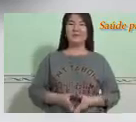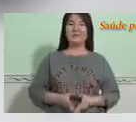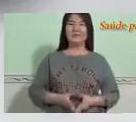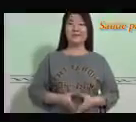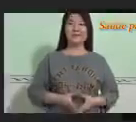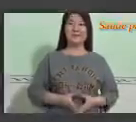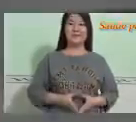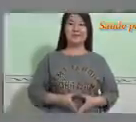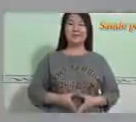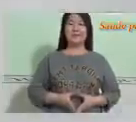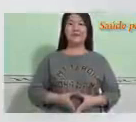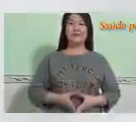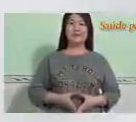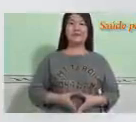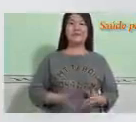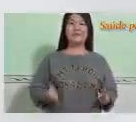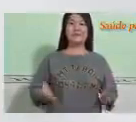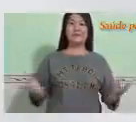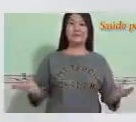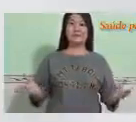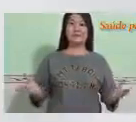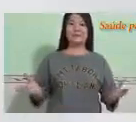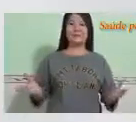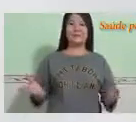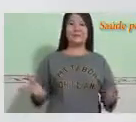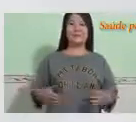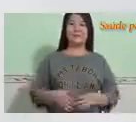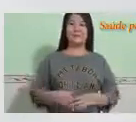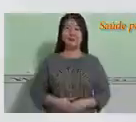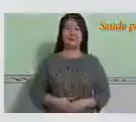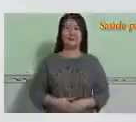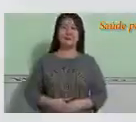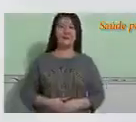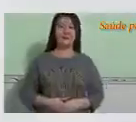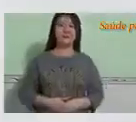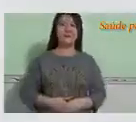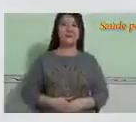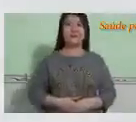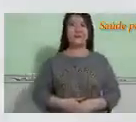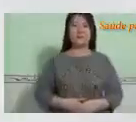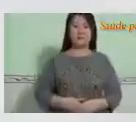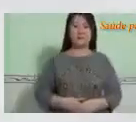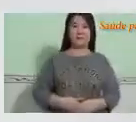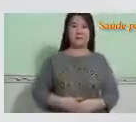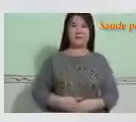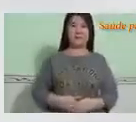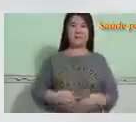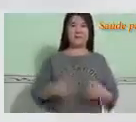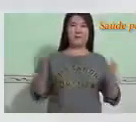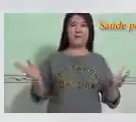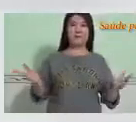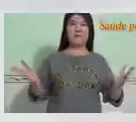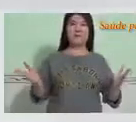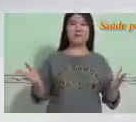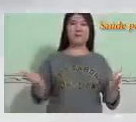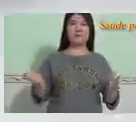como preparar o chá. 2. Confira também uma lista completa dos chás que a grávida não pode tomar.